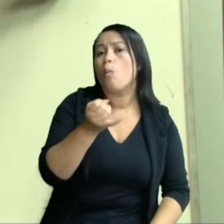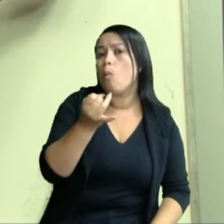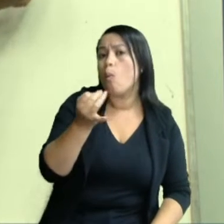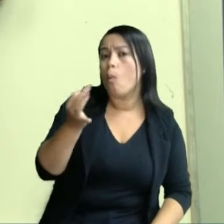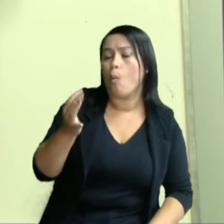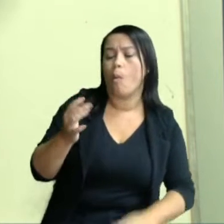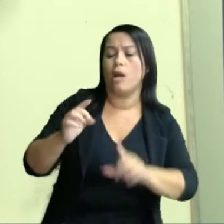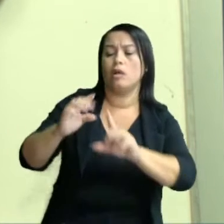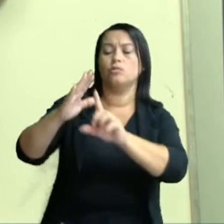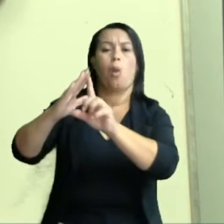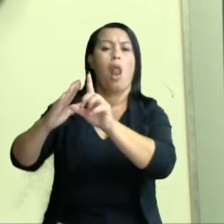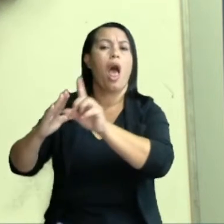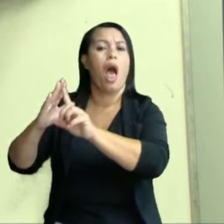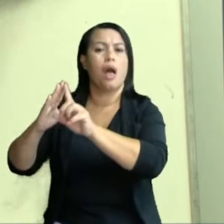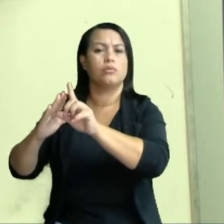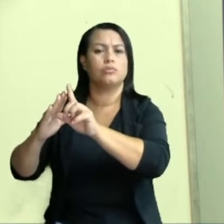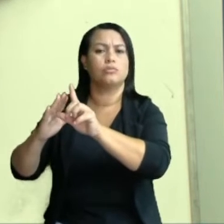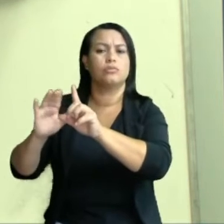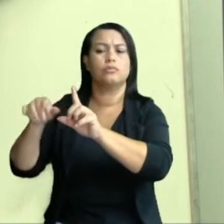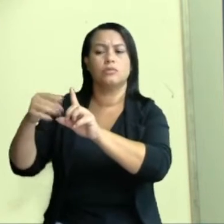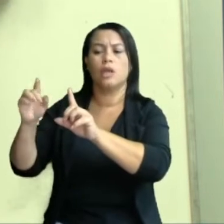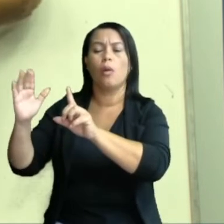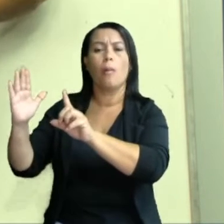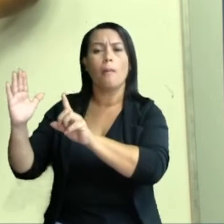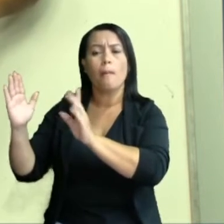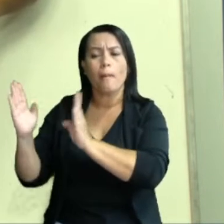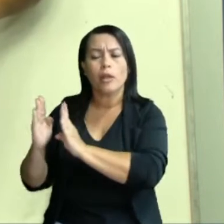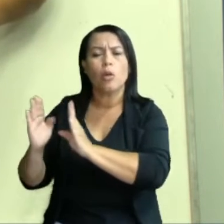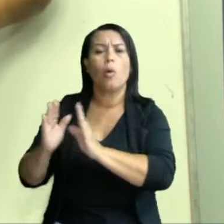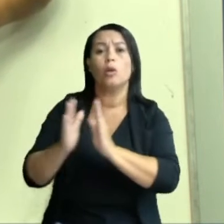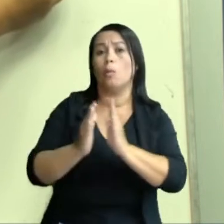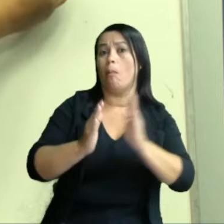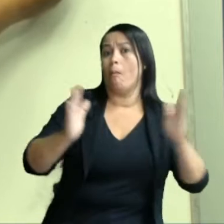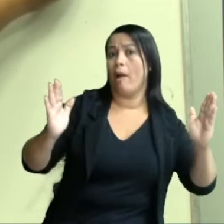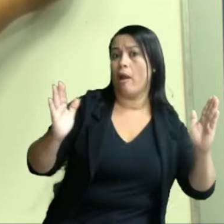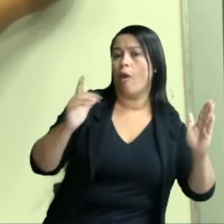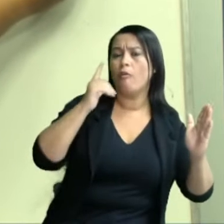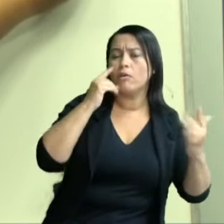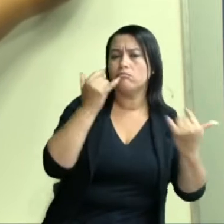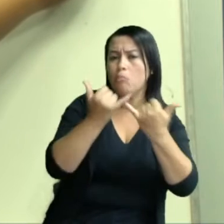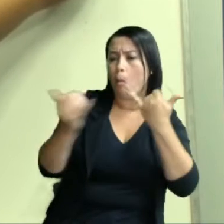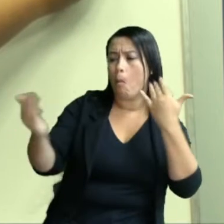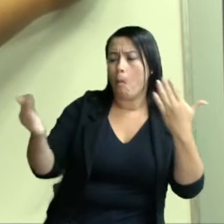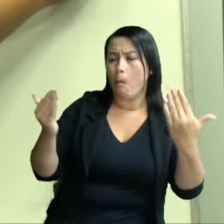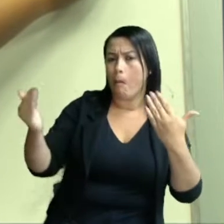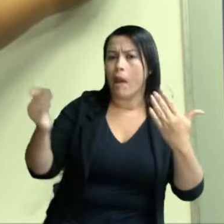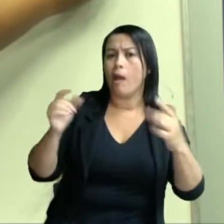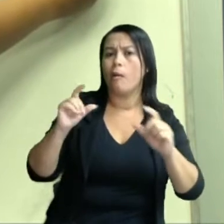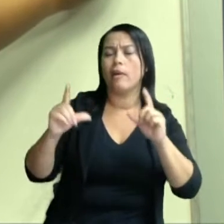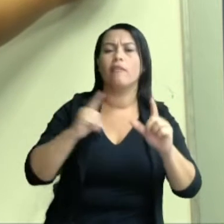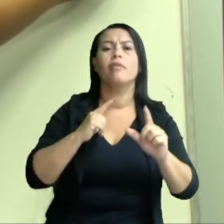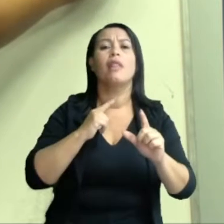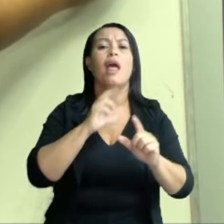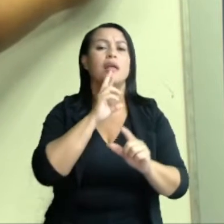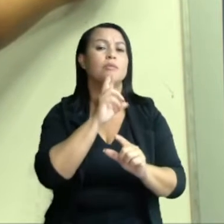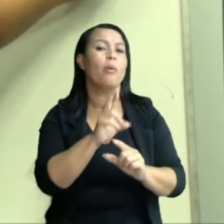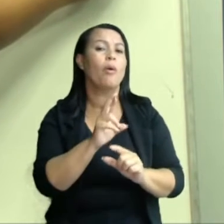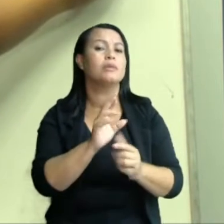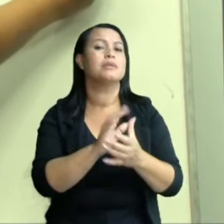do triângulo pequeno e o valor igual, semelhante do triângulo grande, eu vou ter a